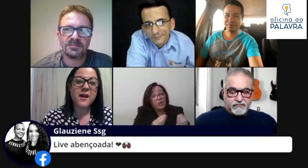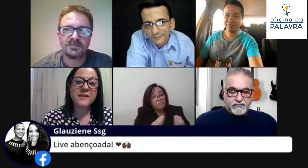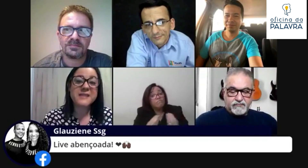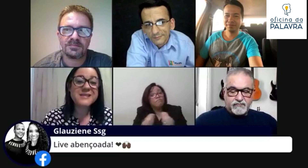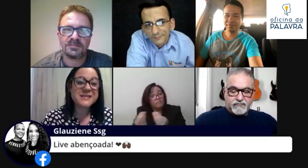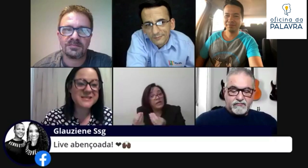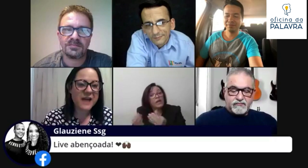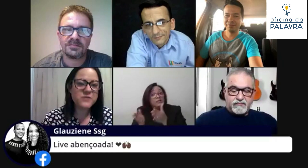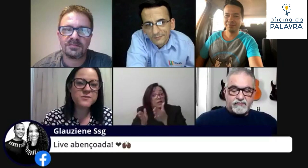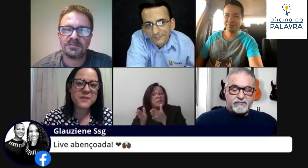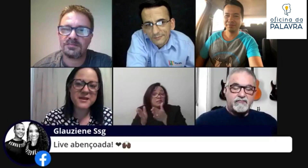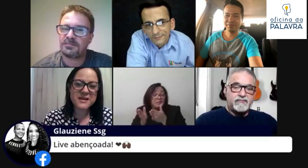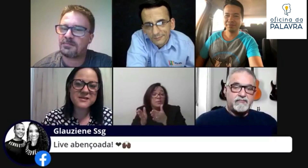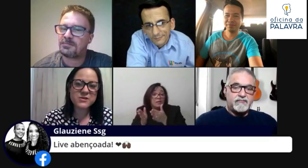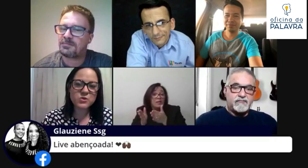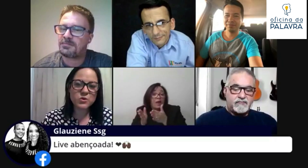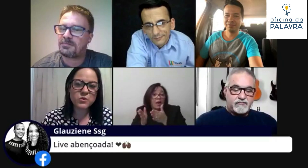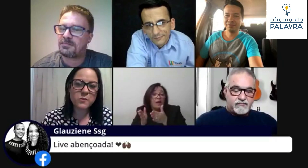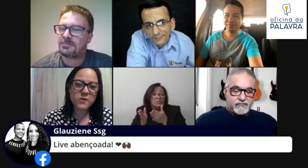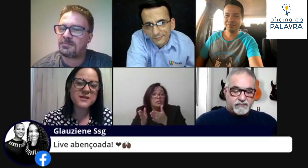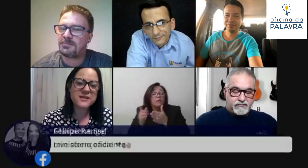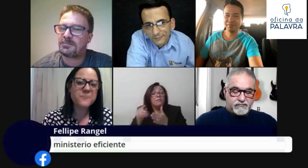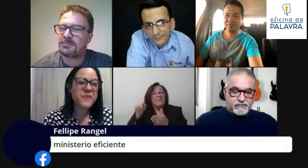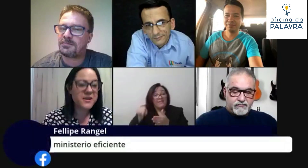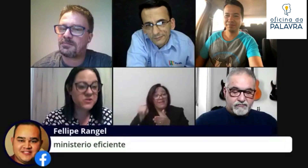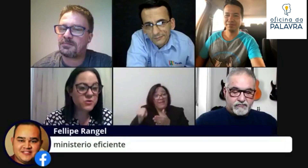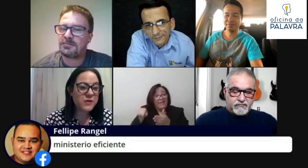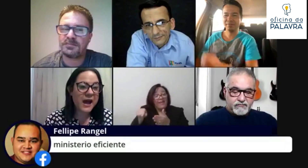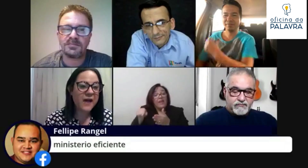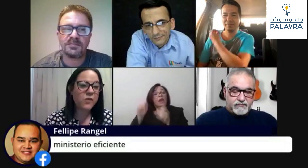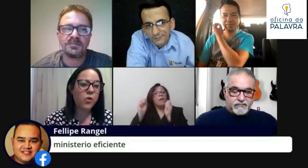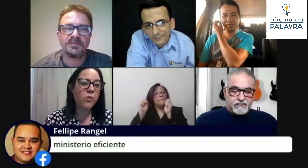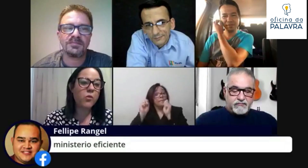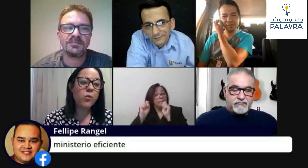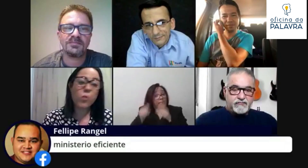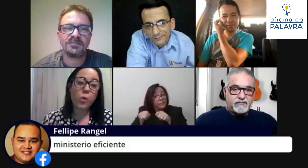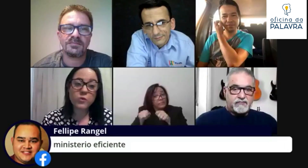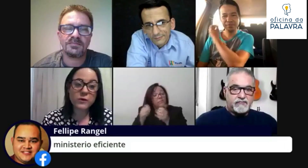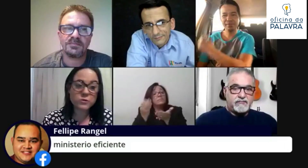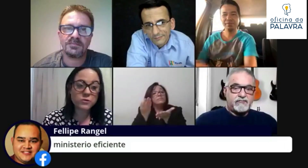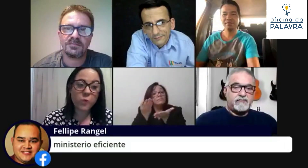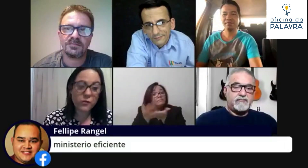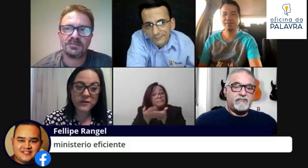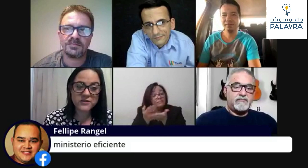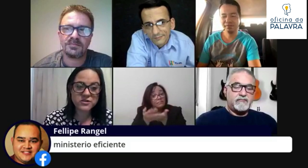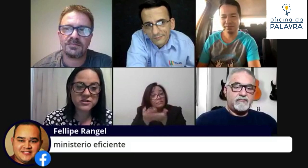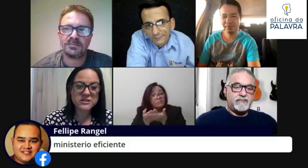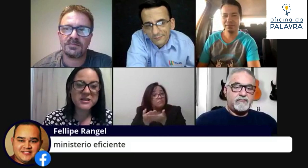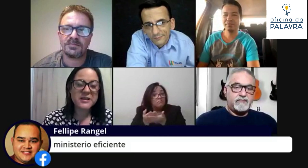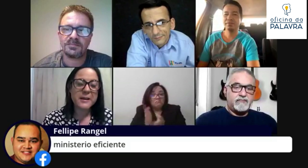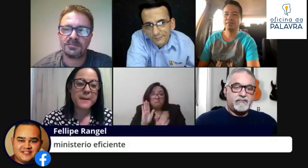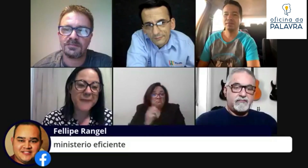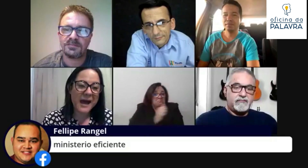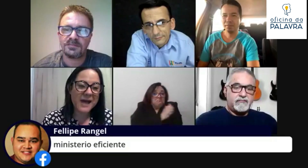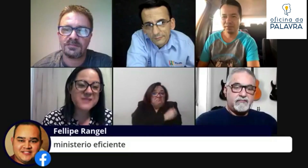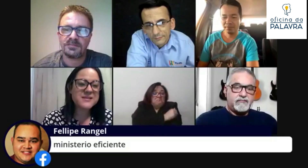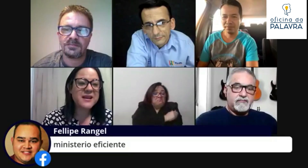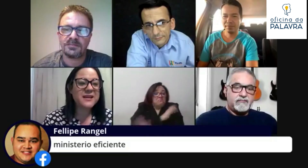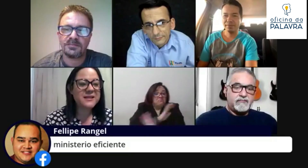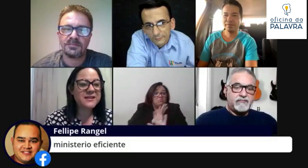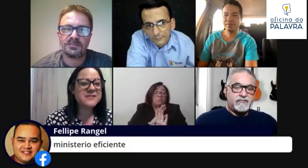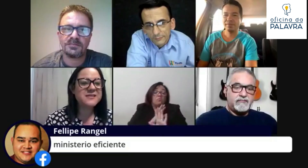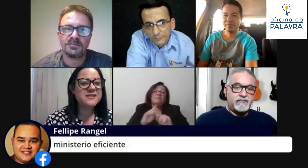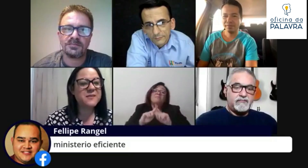né, necessários para que esse surdo possa estudar, como o outro aluno ouvinte.